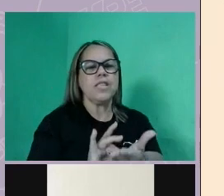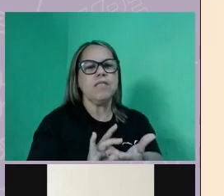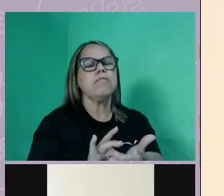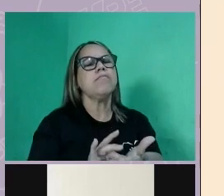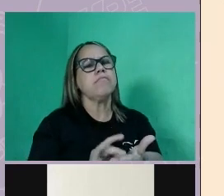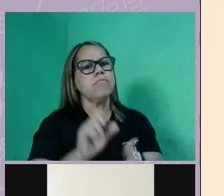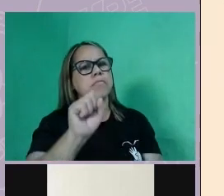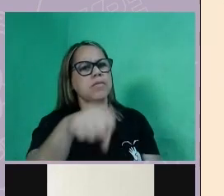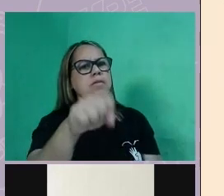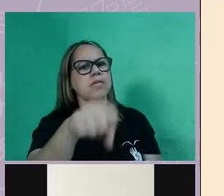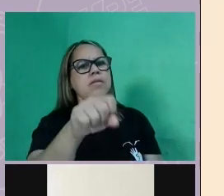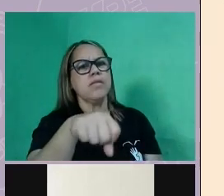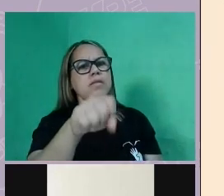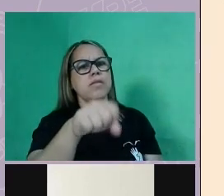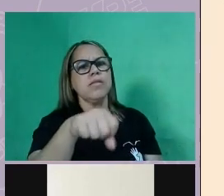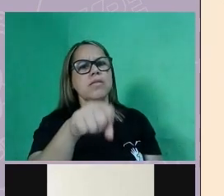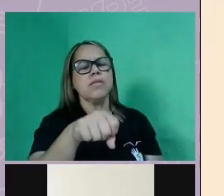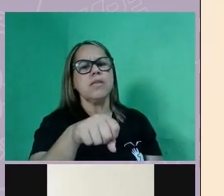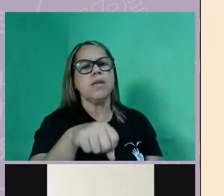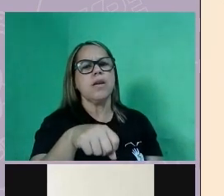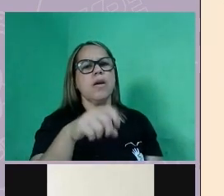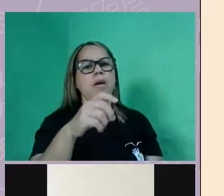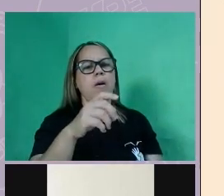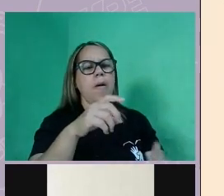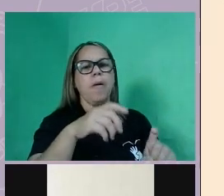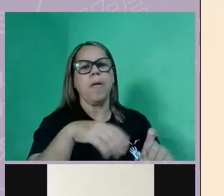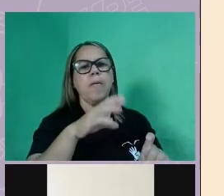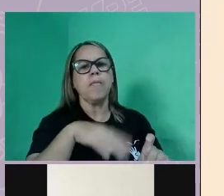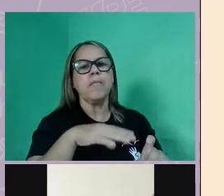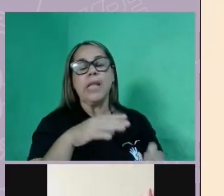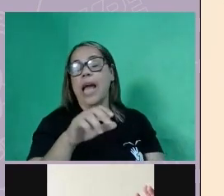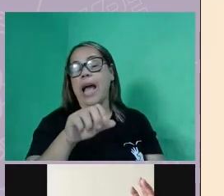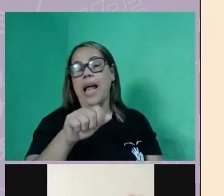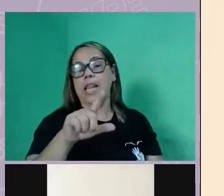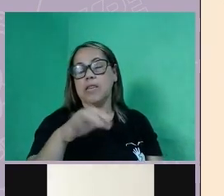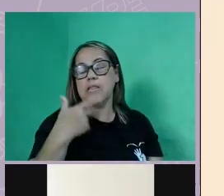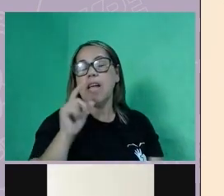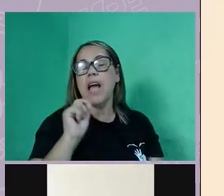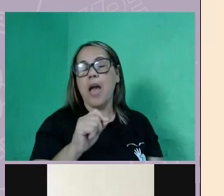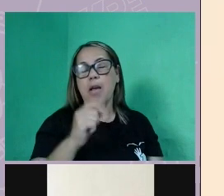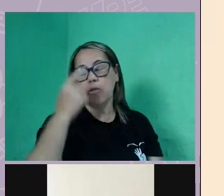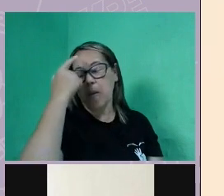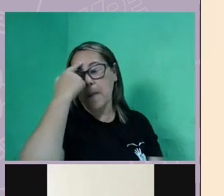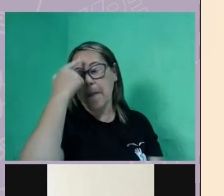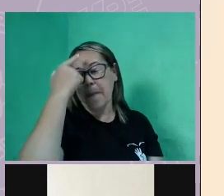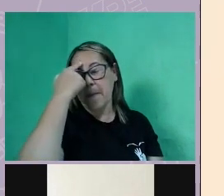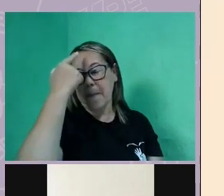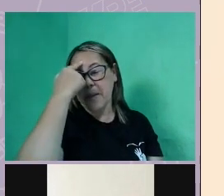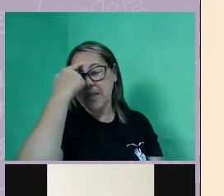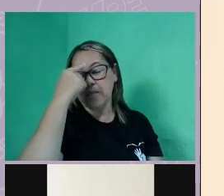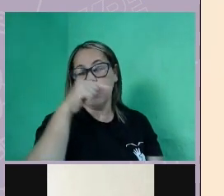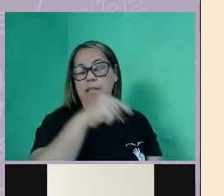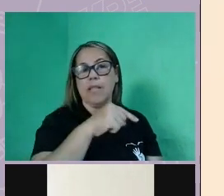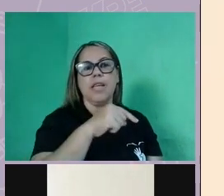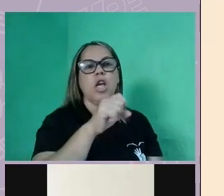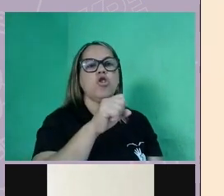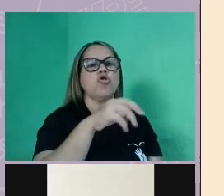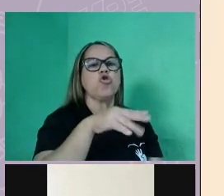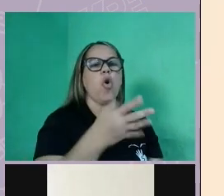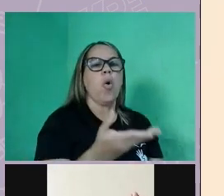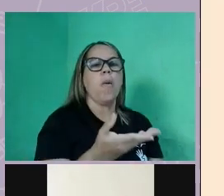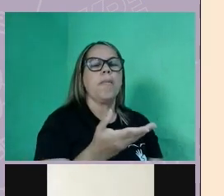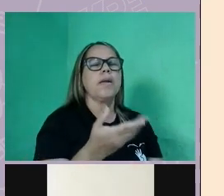o mito da caverna é isso a caverna são as sombras do pensamento só aquele